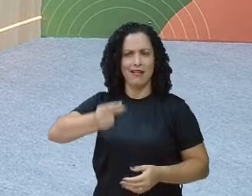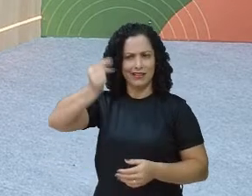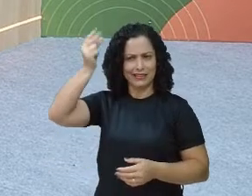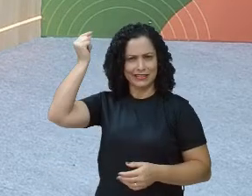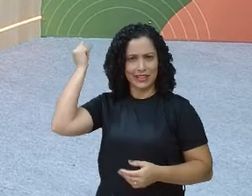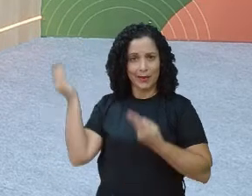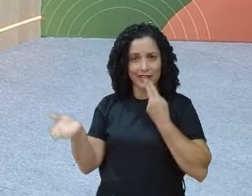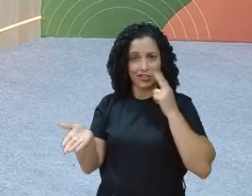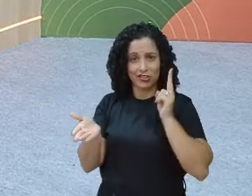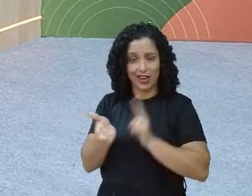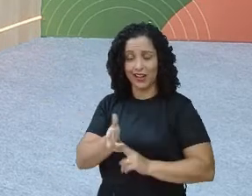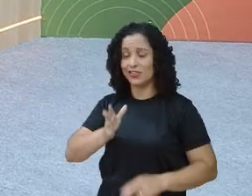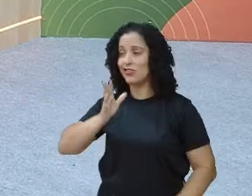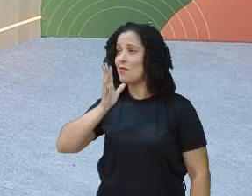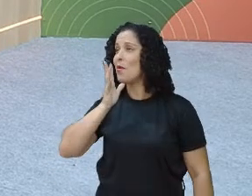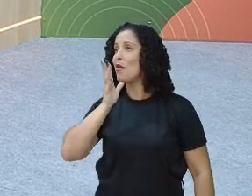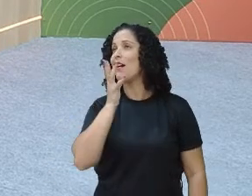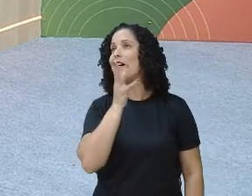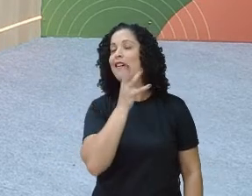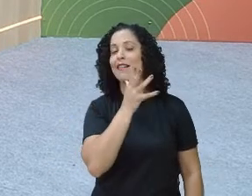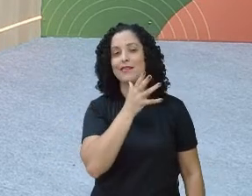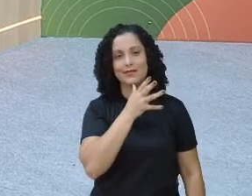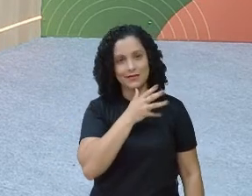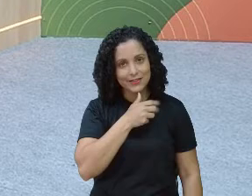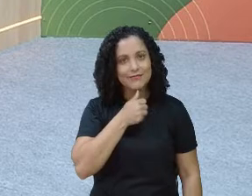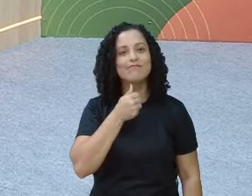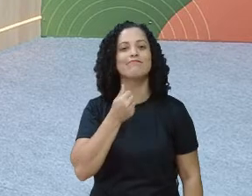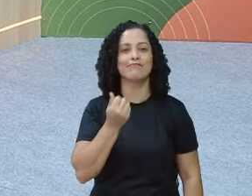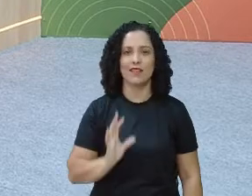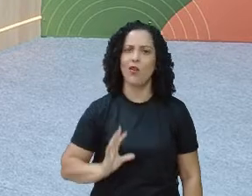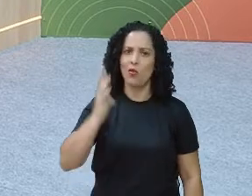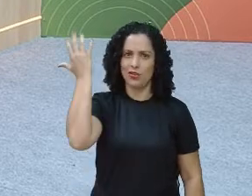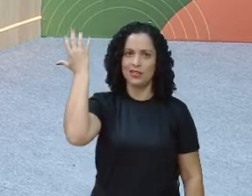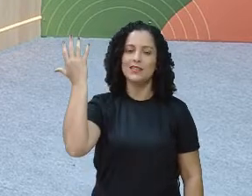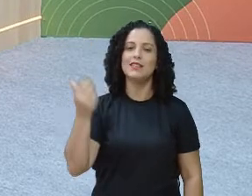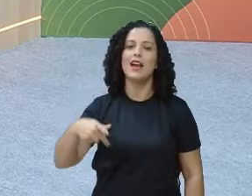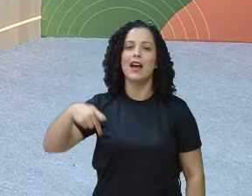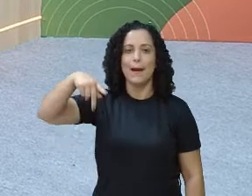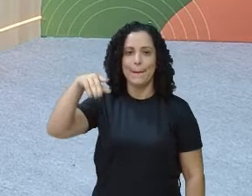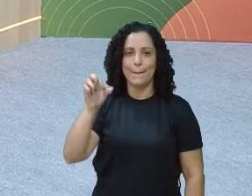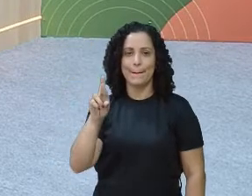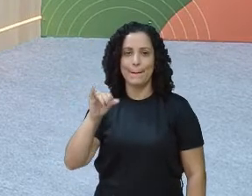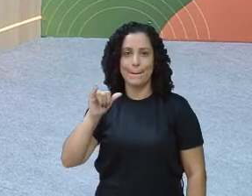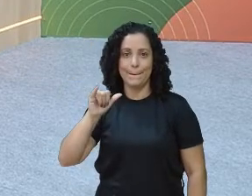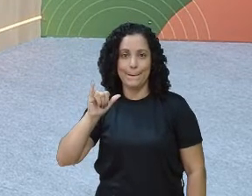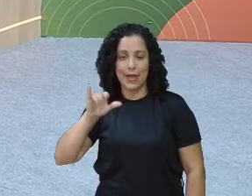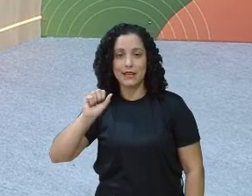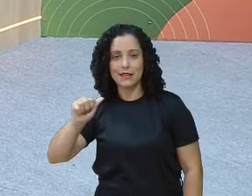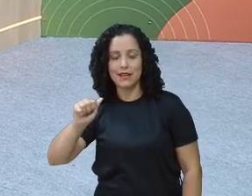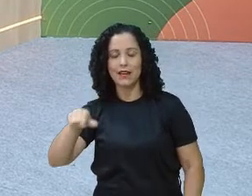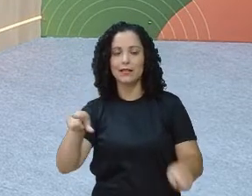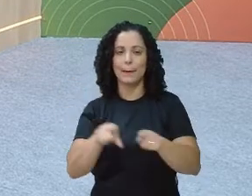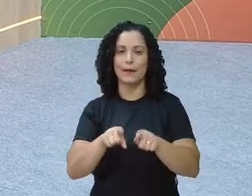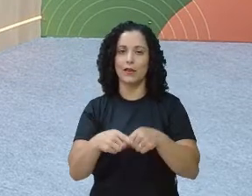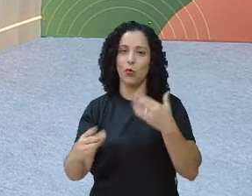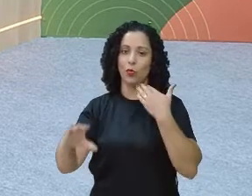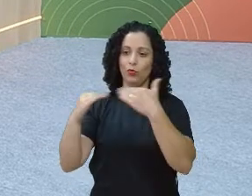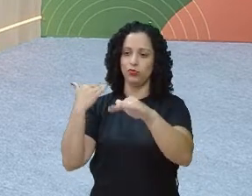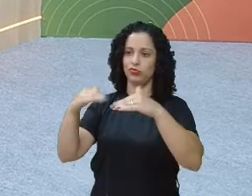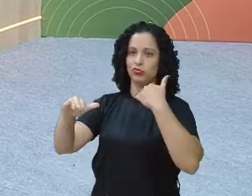com as cartas lá no Império Romano, como acontecia na Pérsia. Então, eu consigo fazer isso muito mais